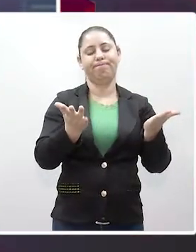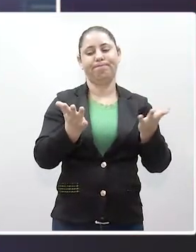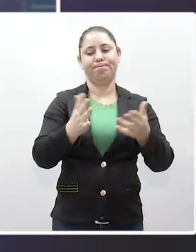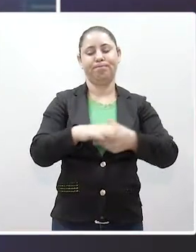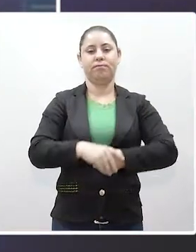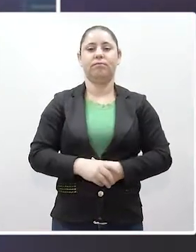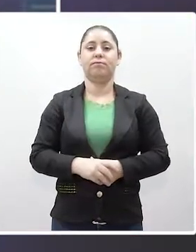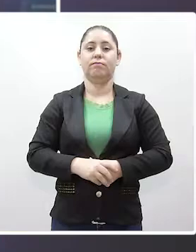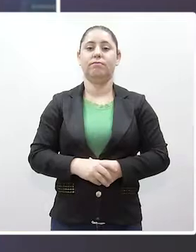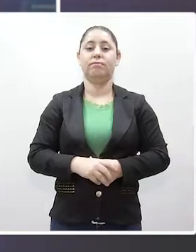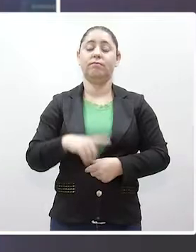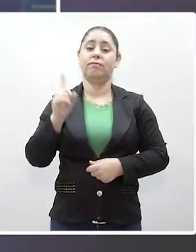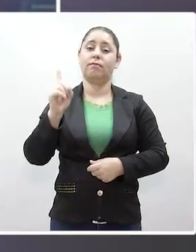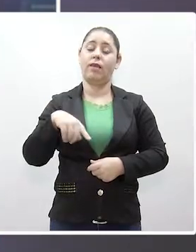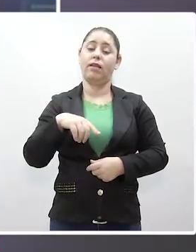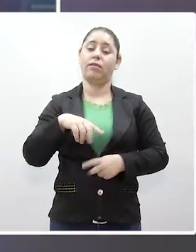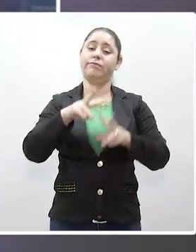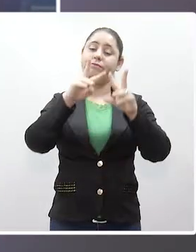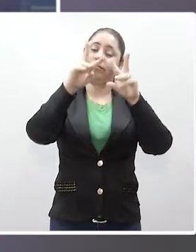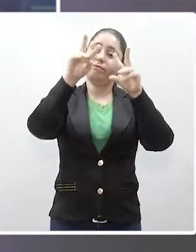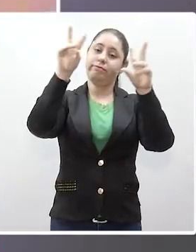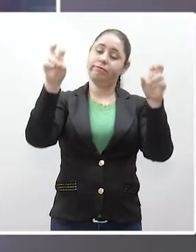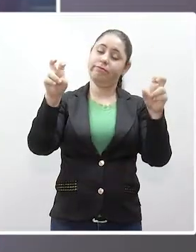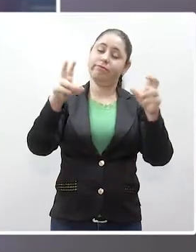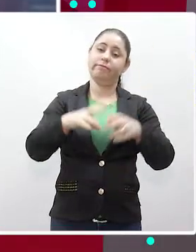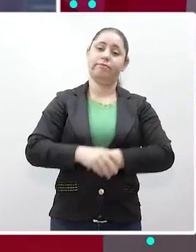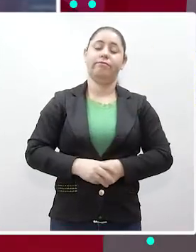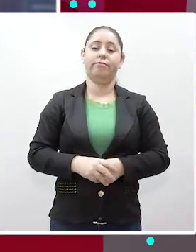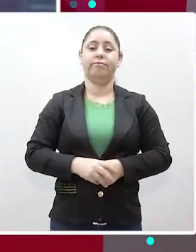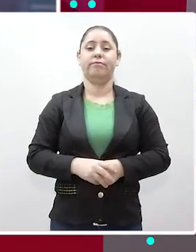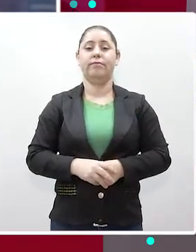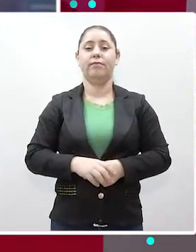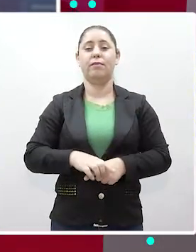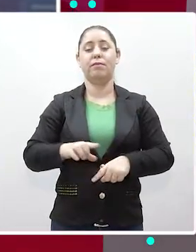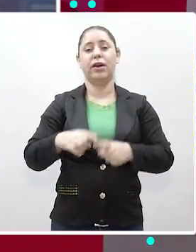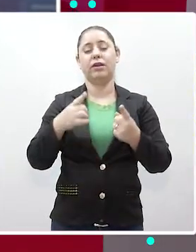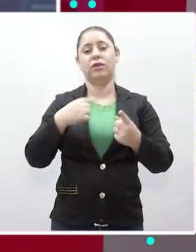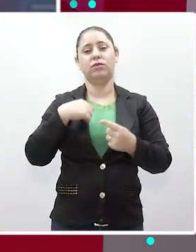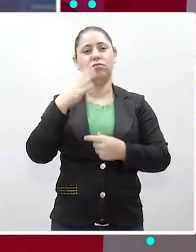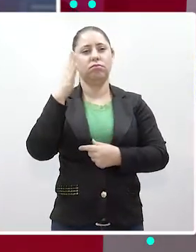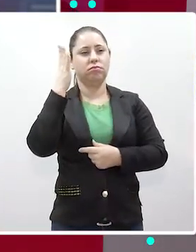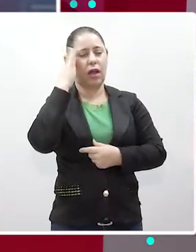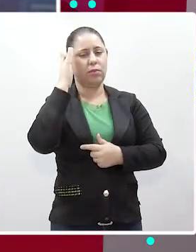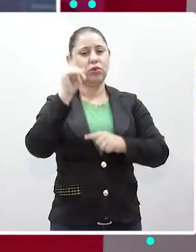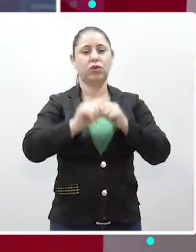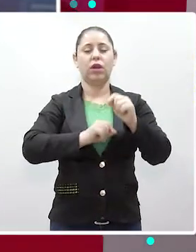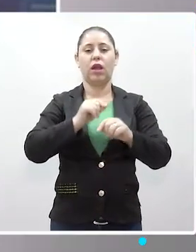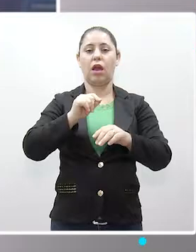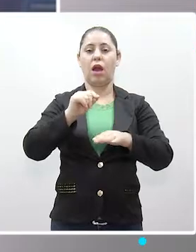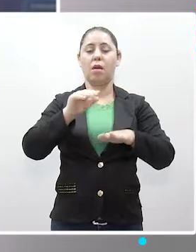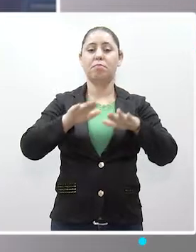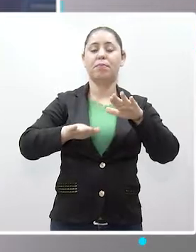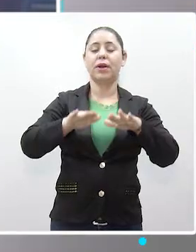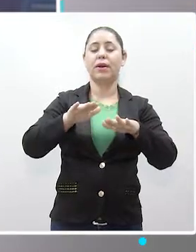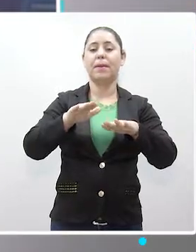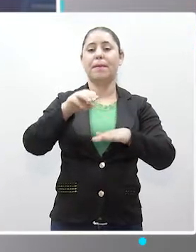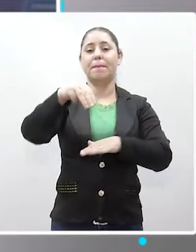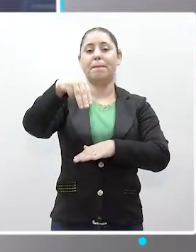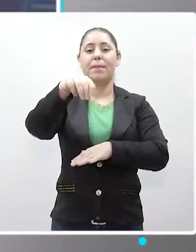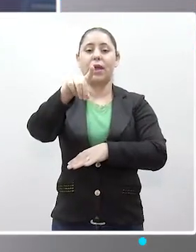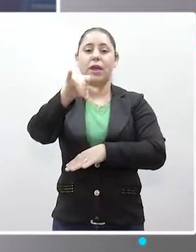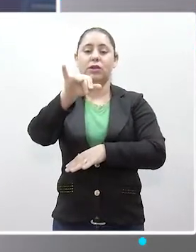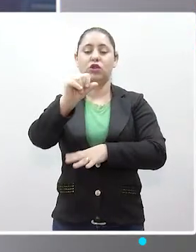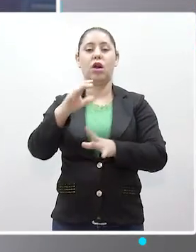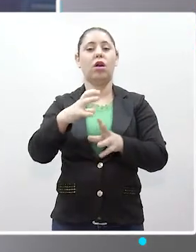renda. Essa que é a grande questão. Mas quando você olha o índice oficial de inflação, saiba que aquilo é uma média. Ele está calculado